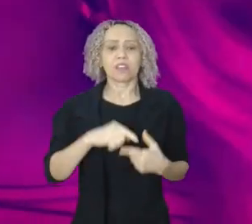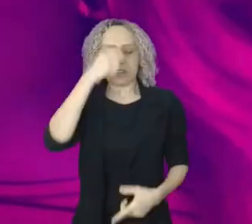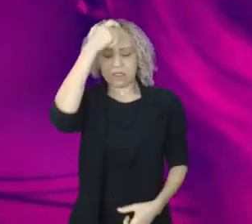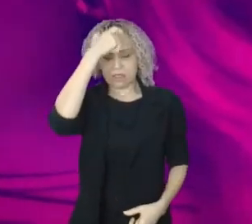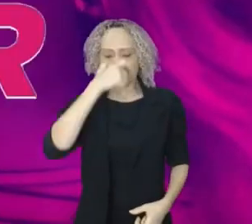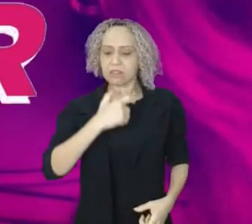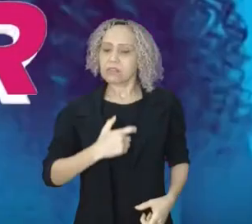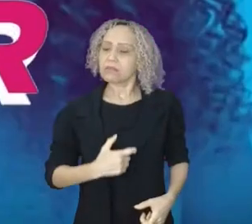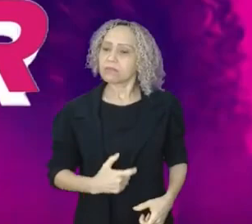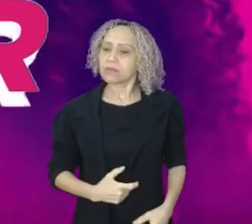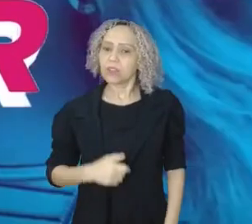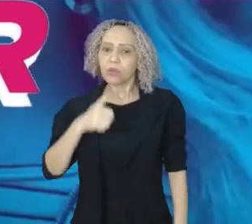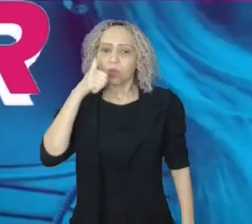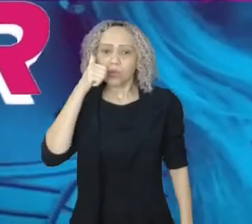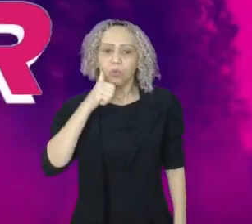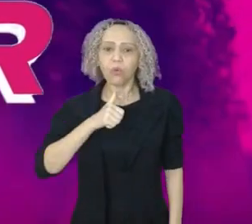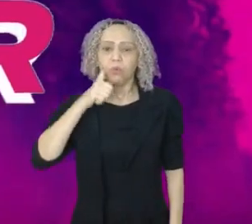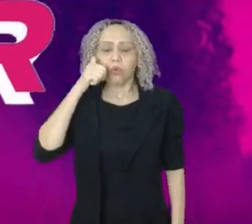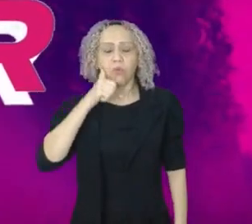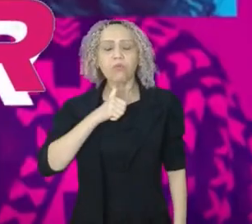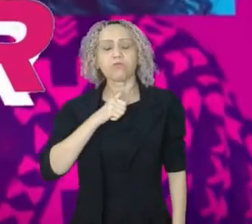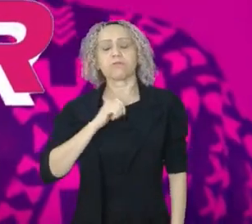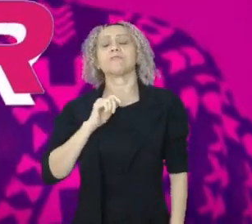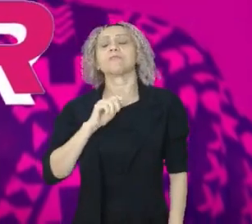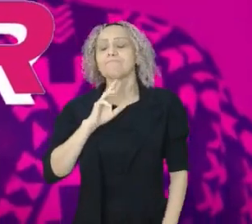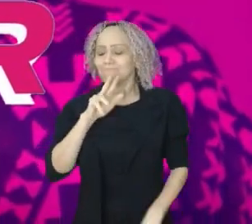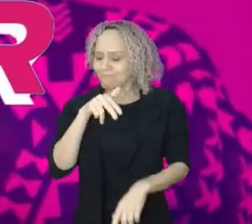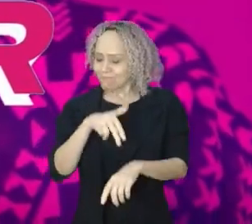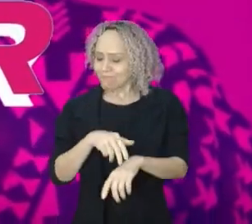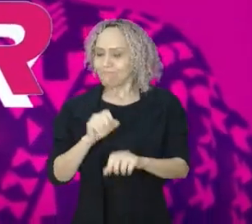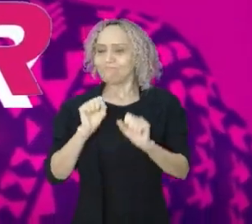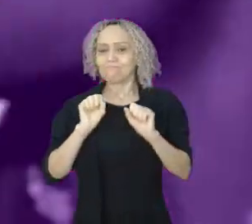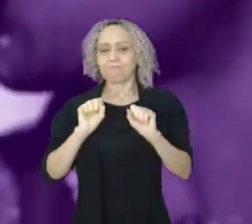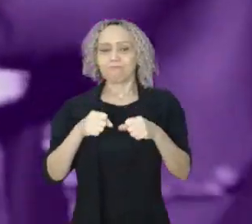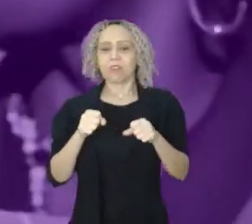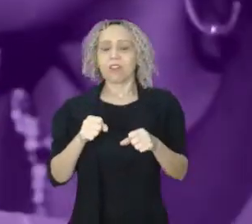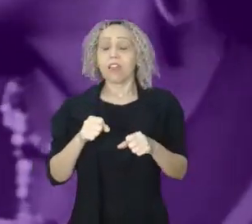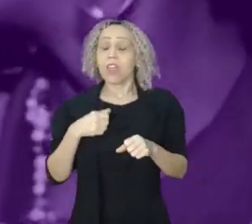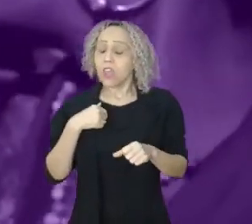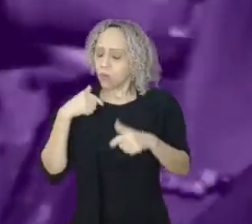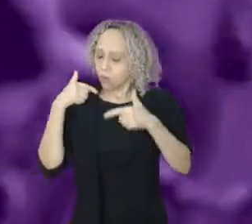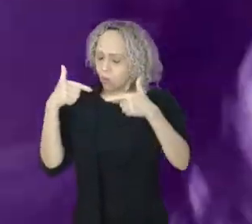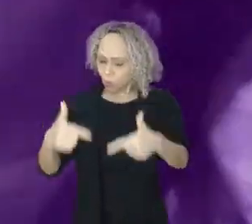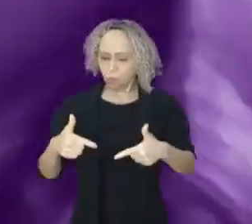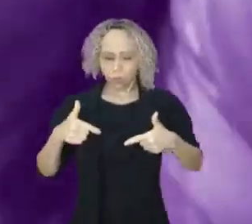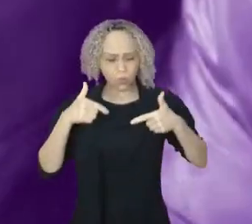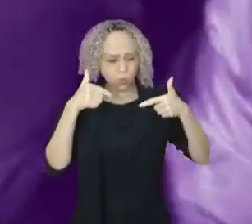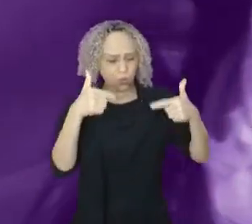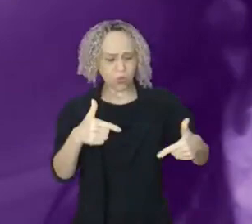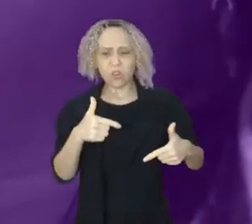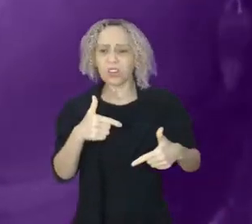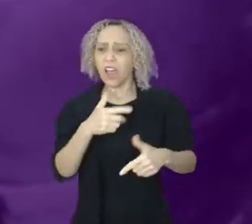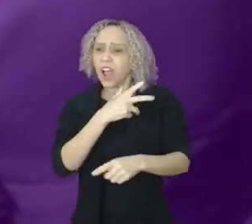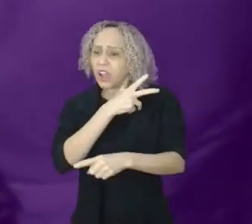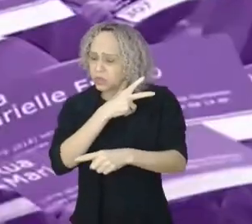Porque eu sou mulher pra fazer